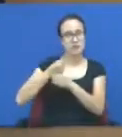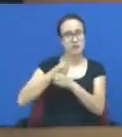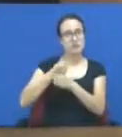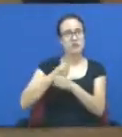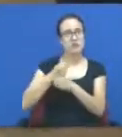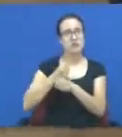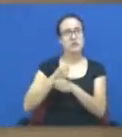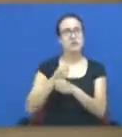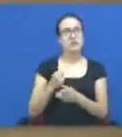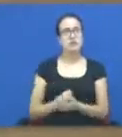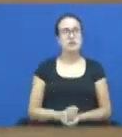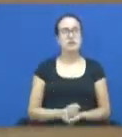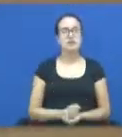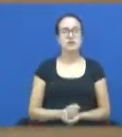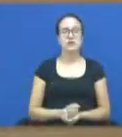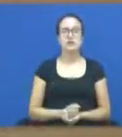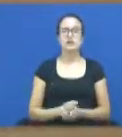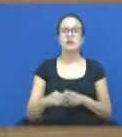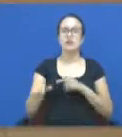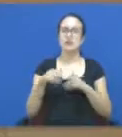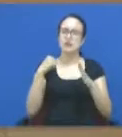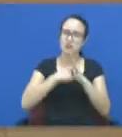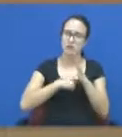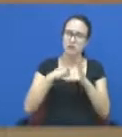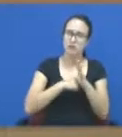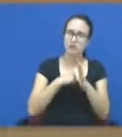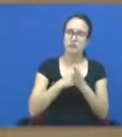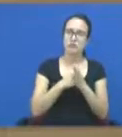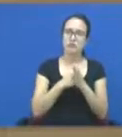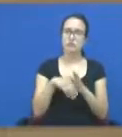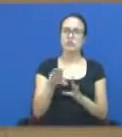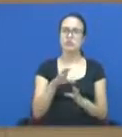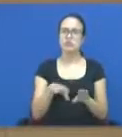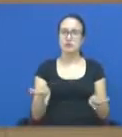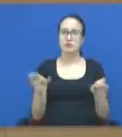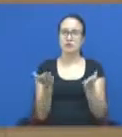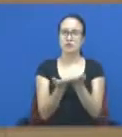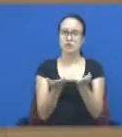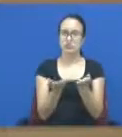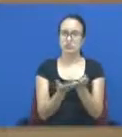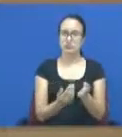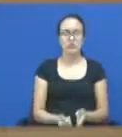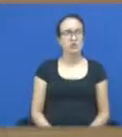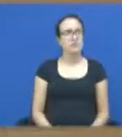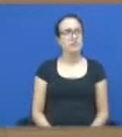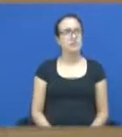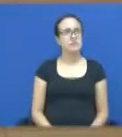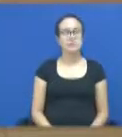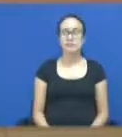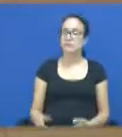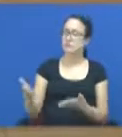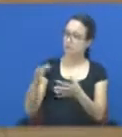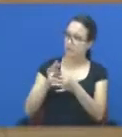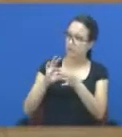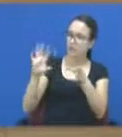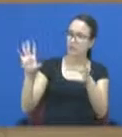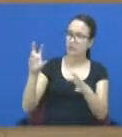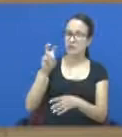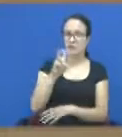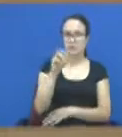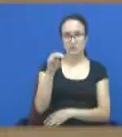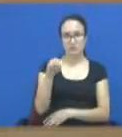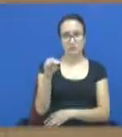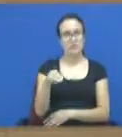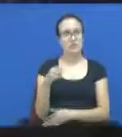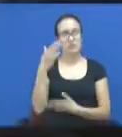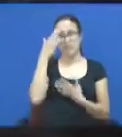Martim Lutero. Meu caro pastor, muito obrigado pela sua presença. A partir de agora, o senhor tem a palavra, o senhor tem 5 minutos. Muito obrigado.